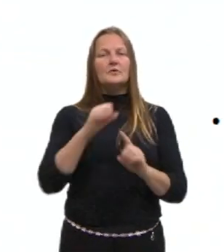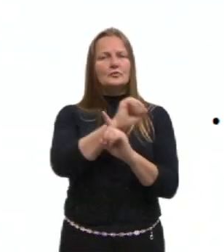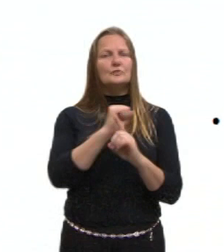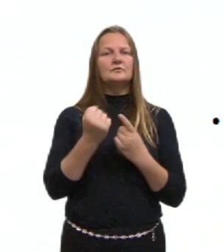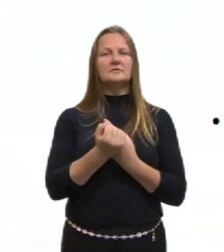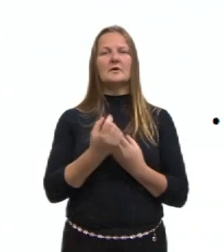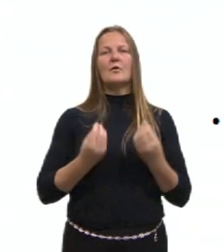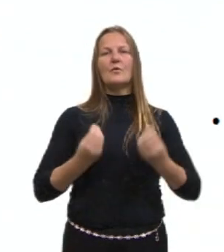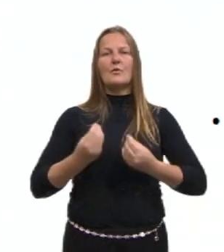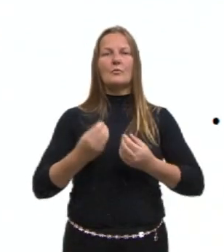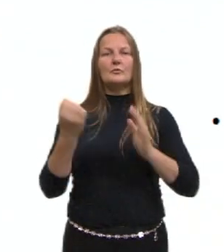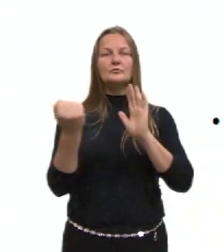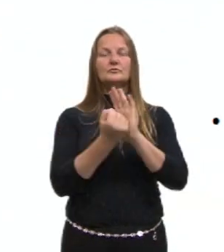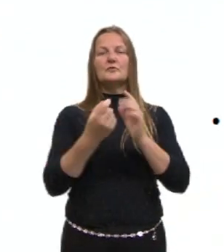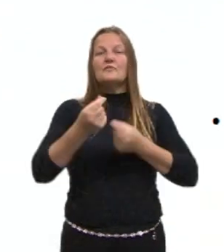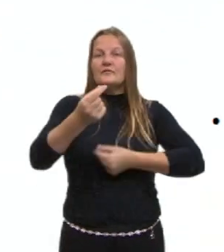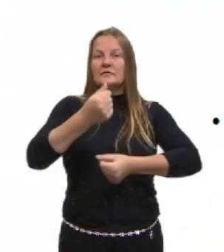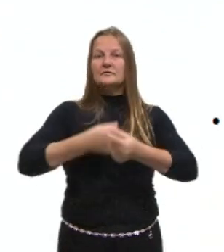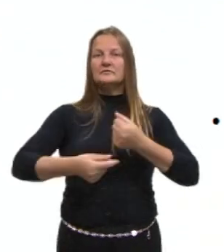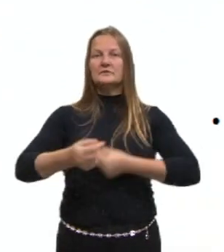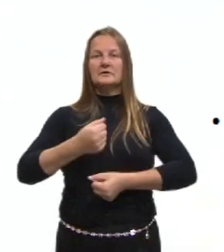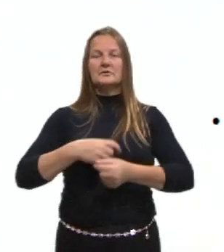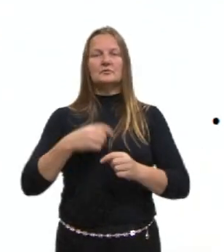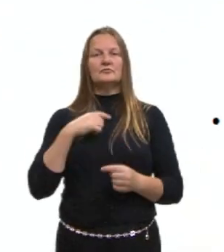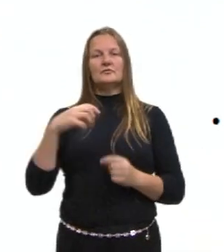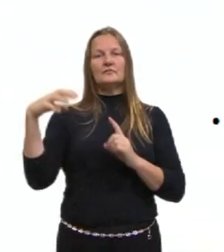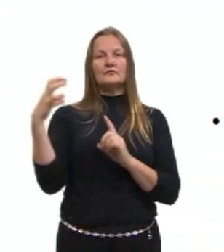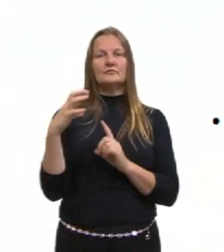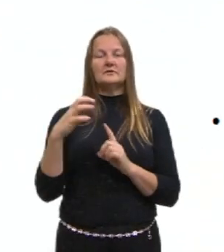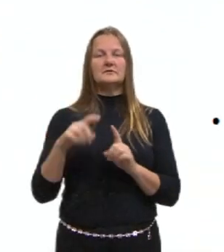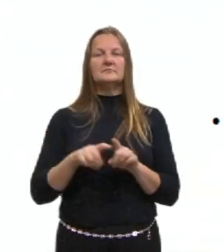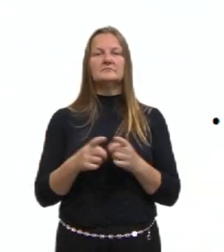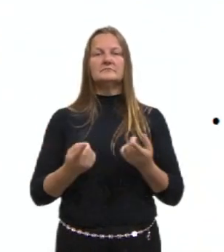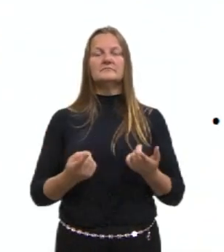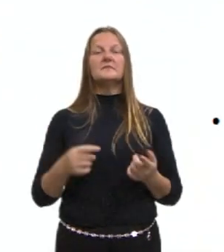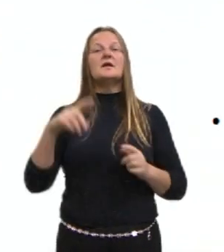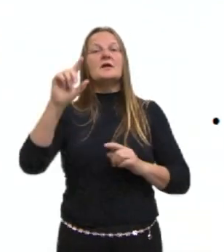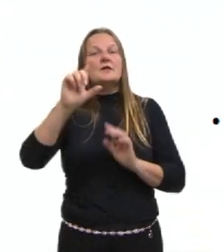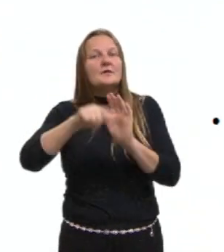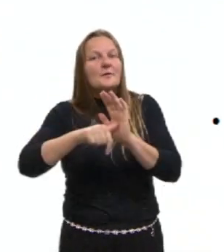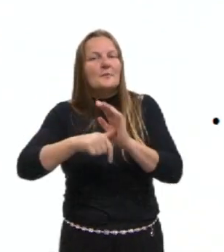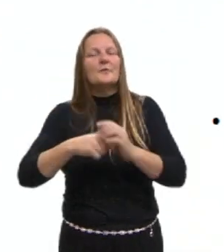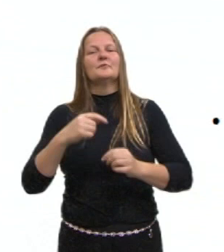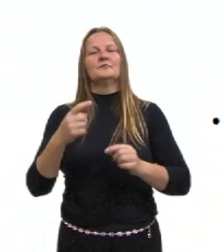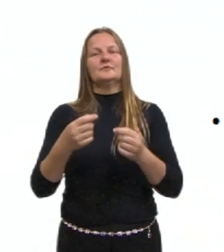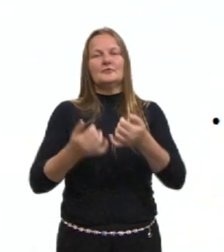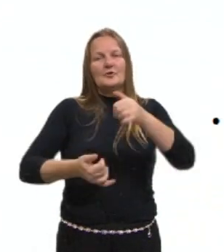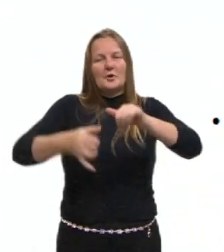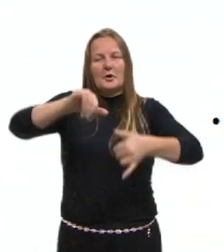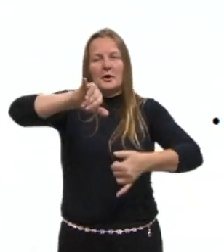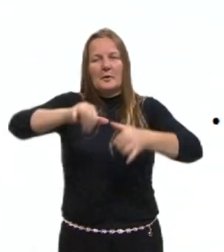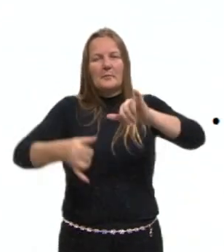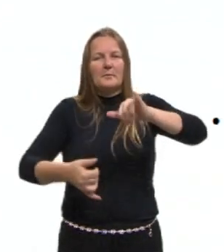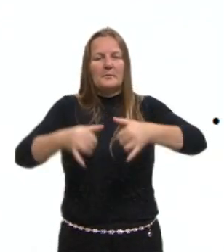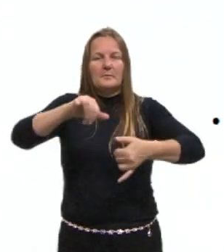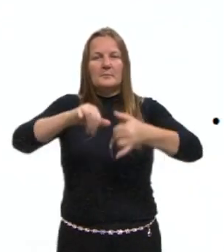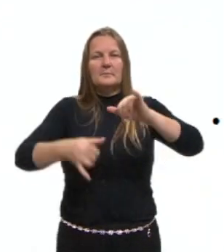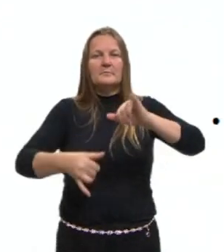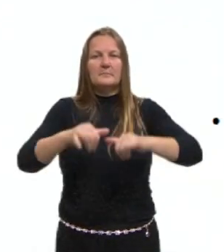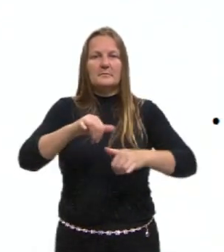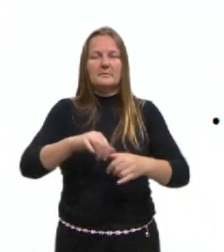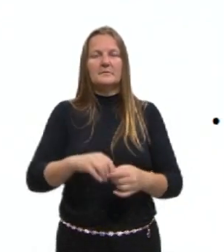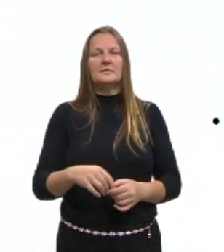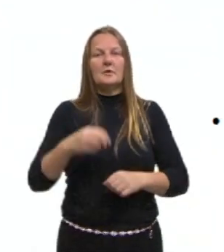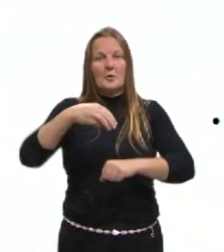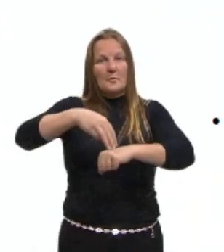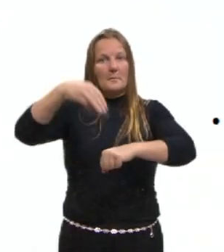social, impacto financeiro dessa influência. E aí depois, sim, eu fui para o laboratório. Aí no laboratório eu fui no